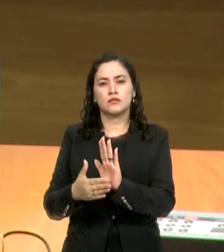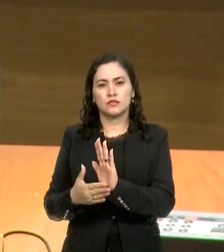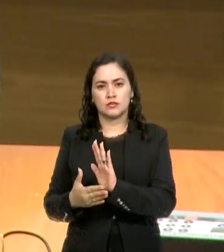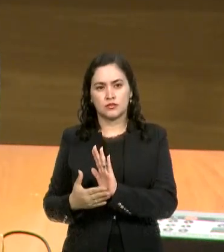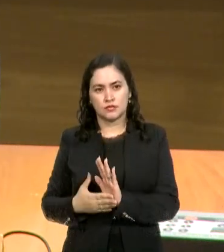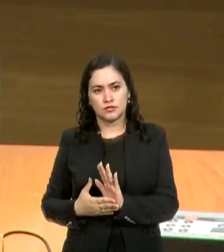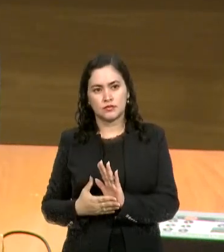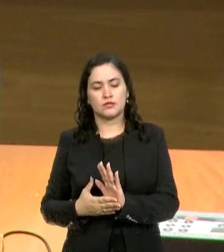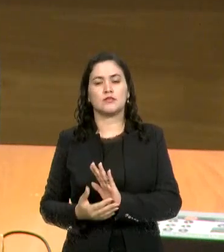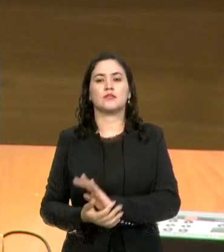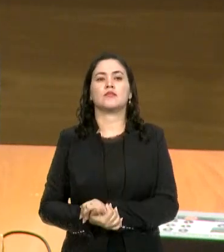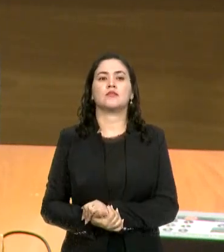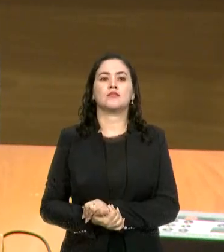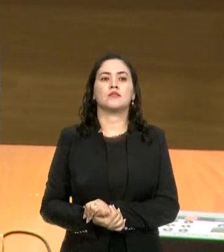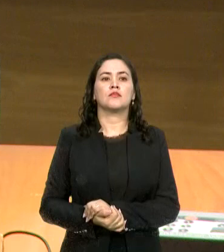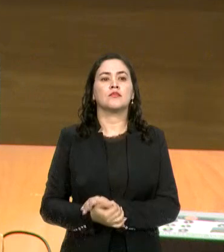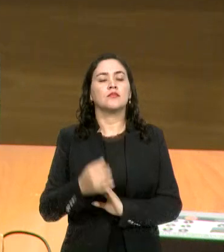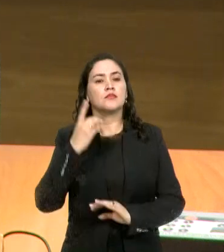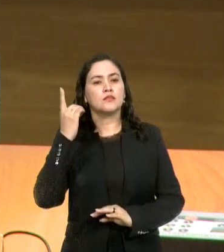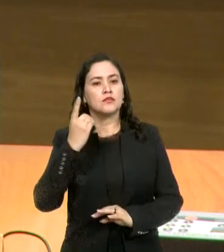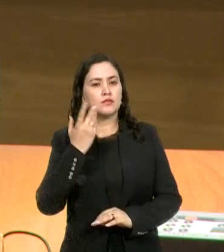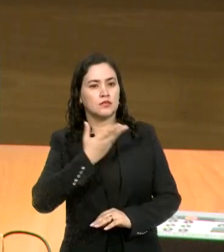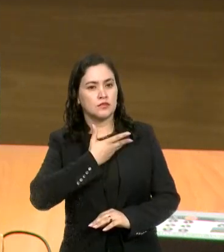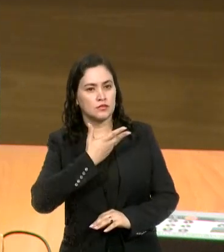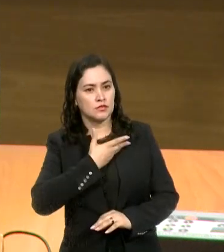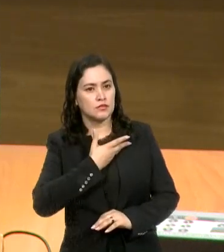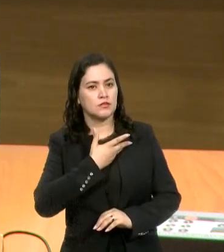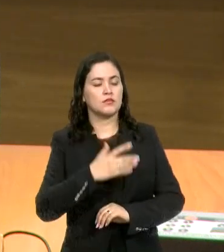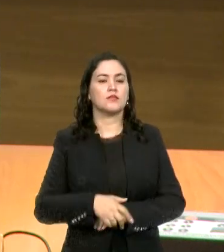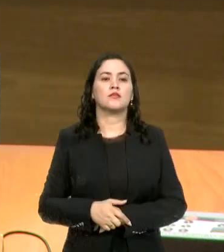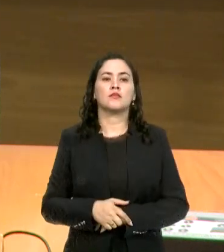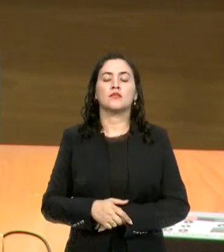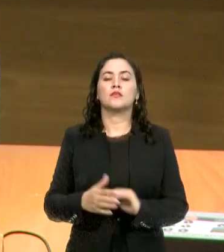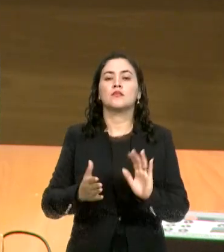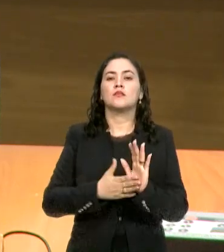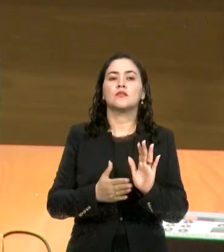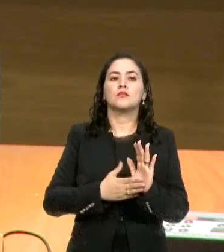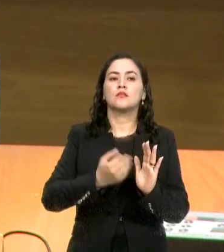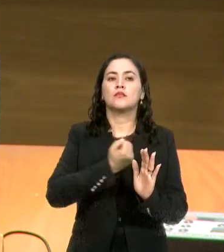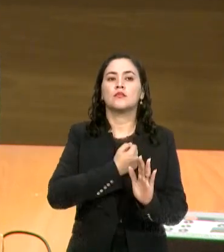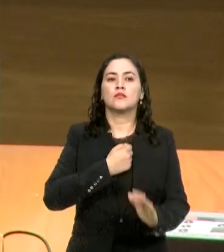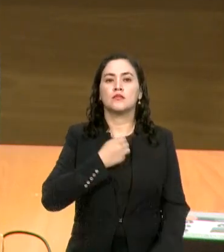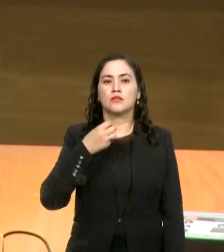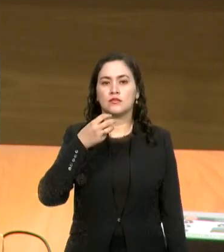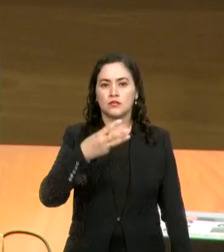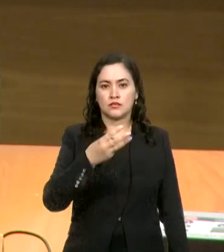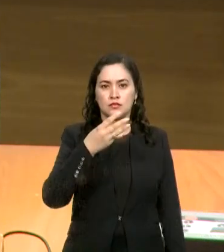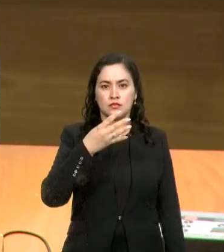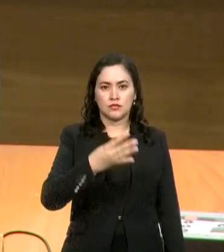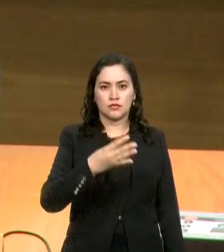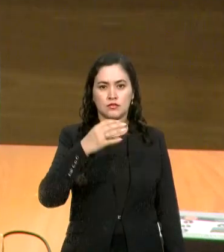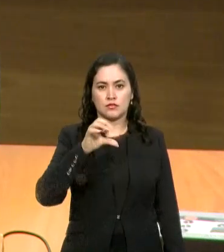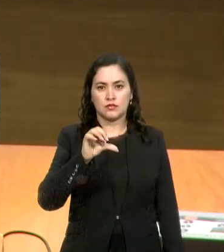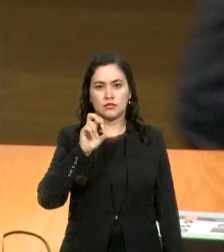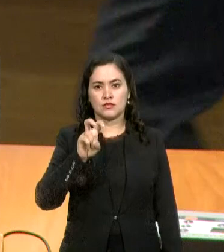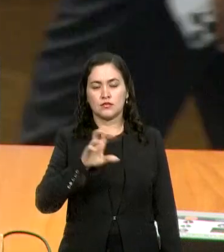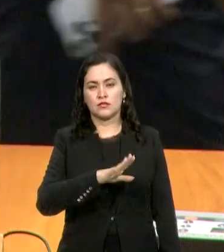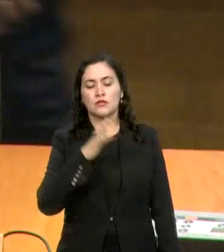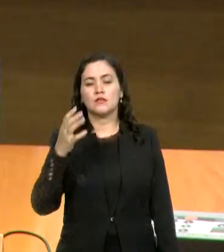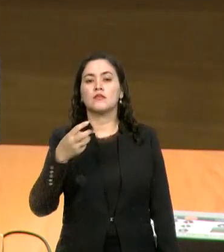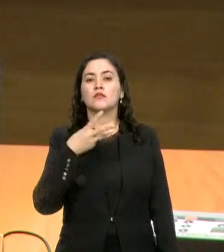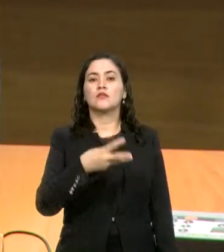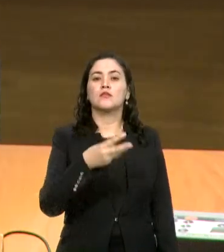caros colegas, deputados e deputadas. Indicações de números 3.495 a